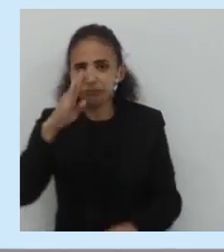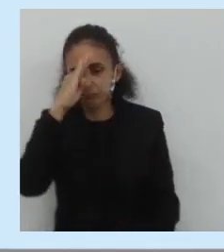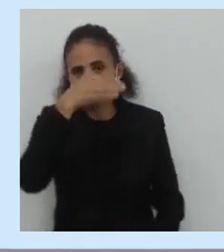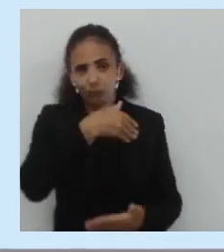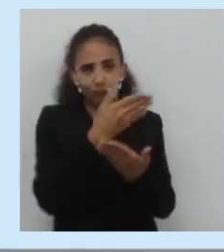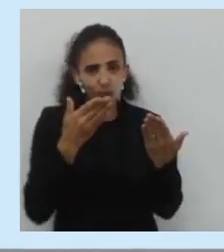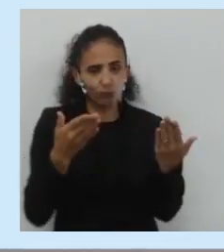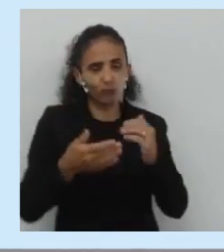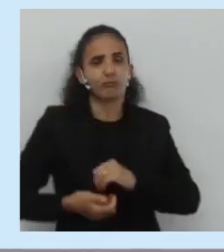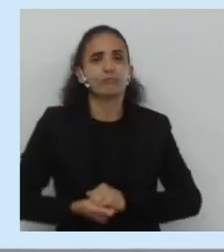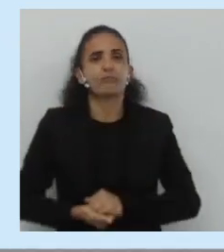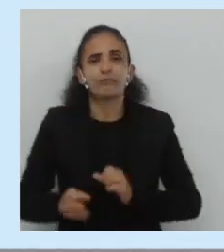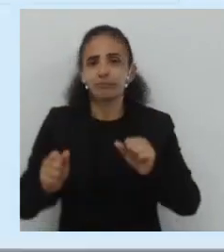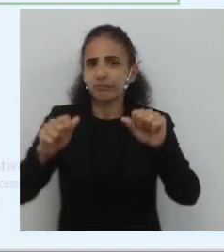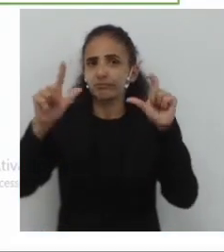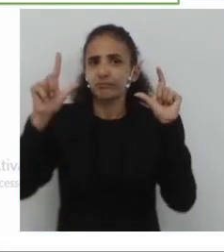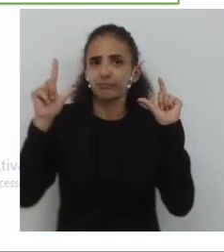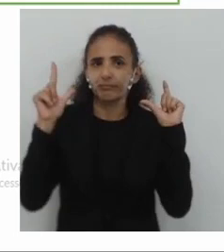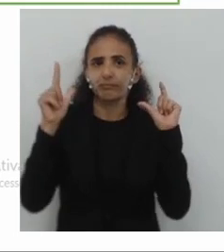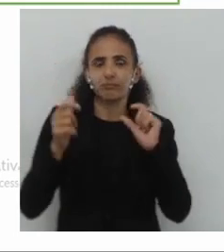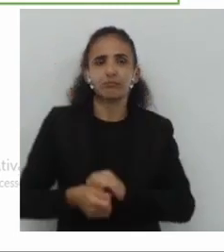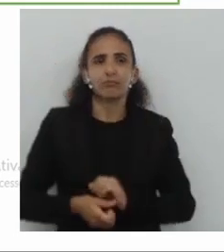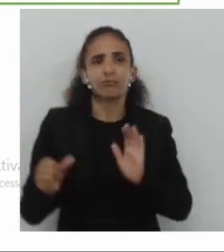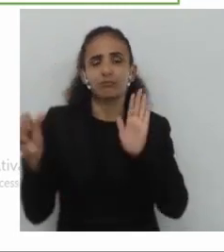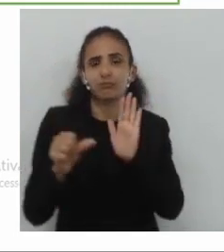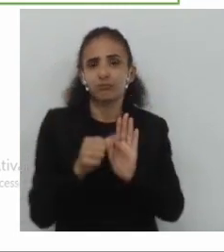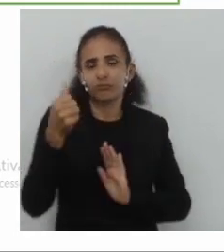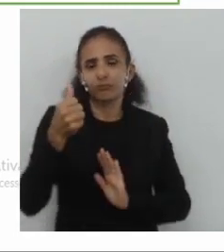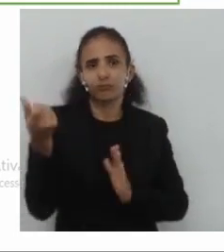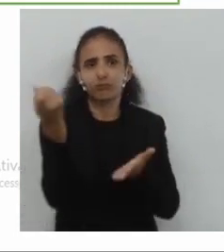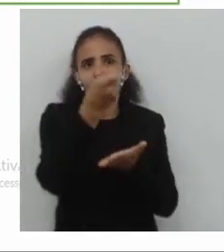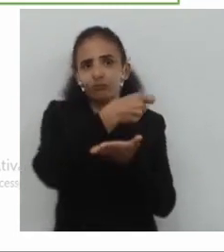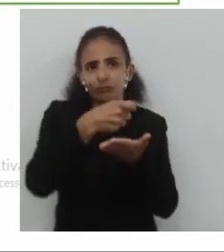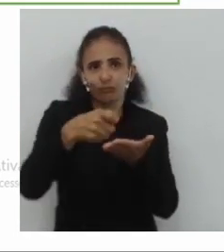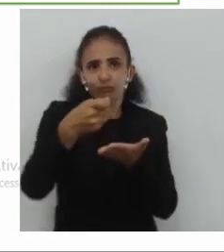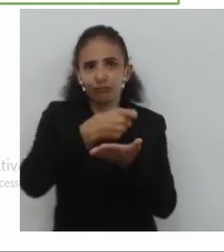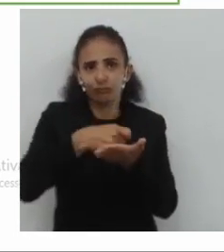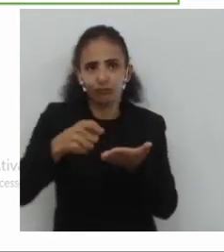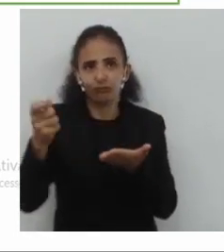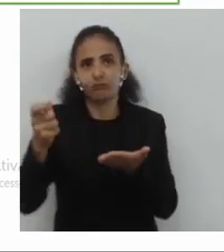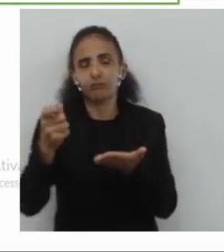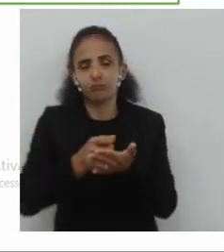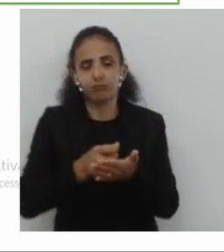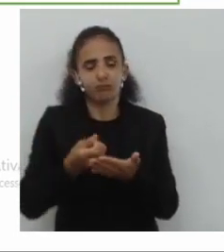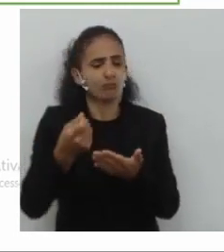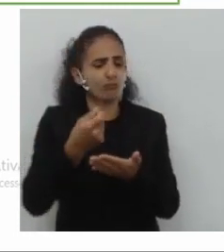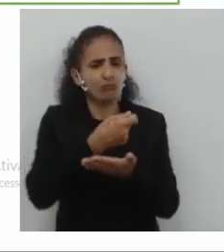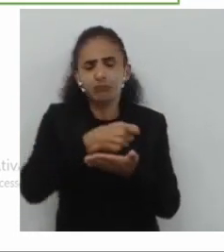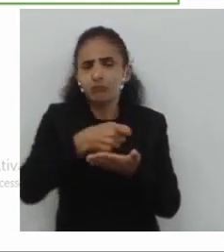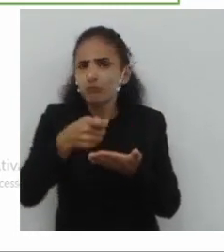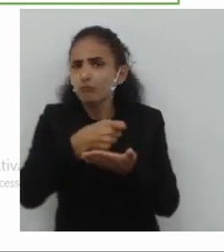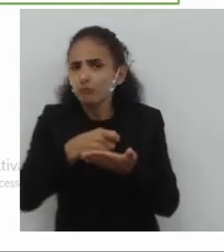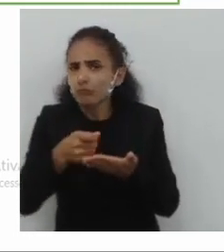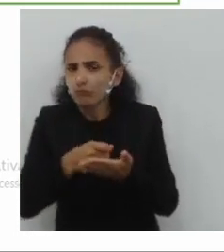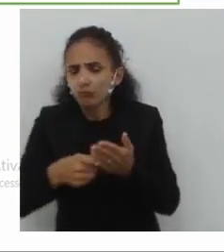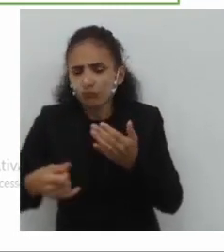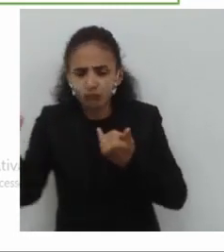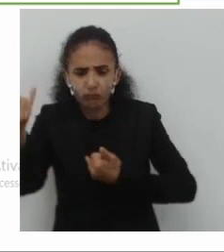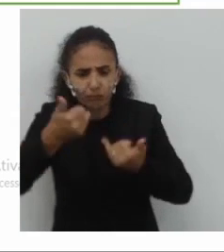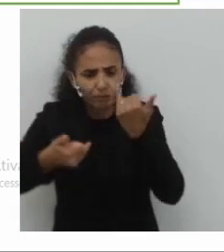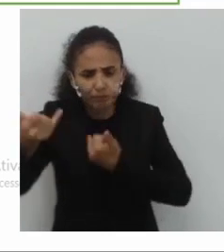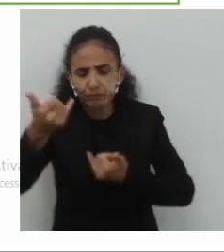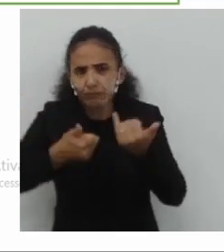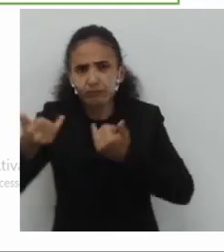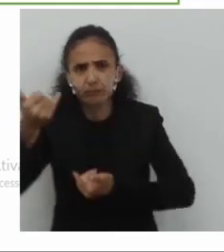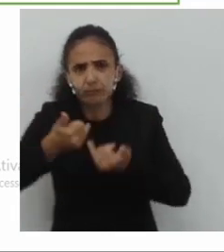texto. Vamos ver aqui na tela, nós temos o seguinte. Primeiro, anotar o maior número possível de